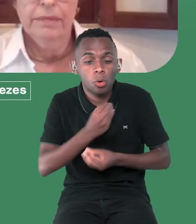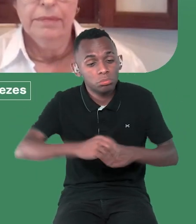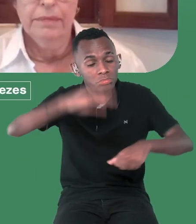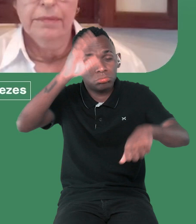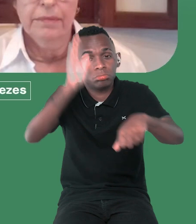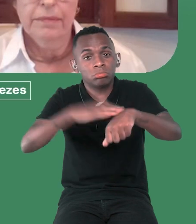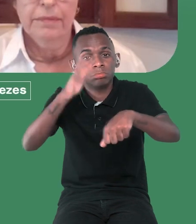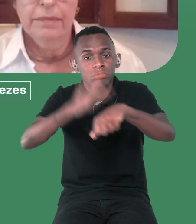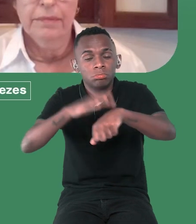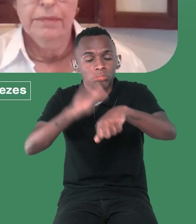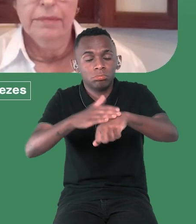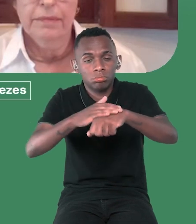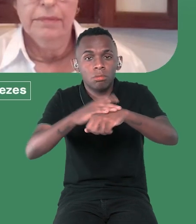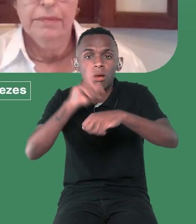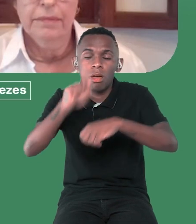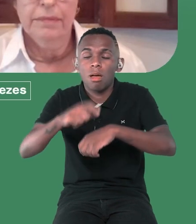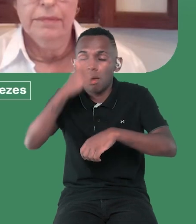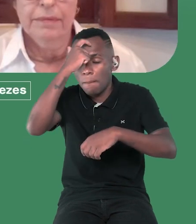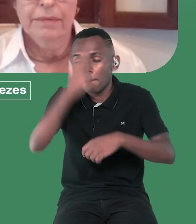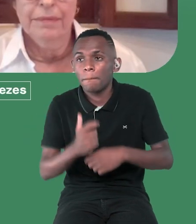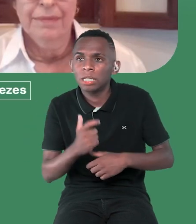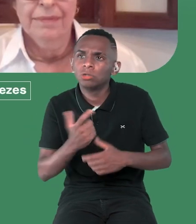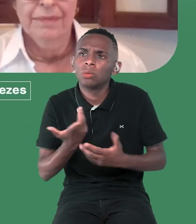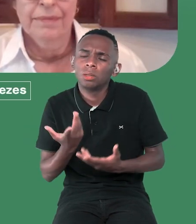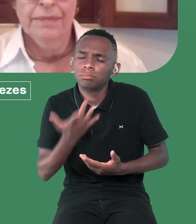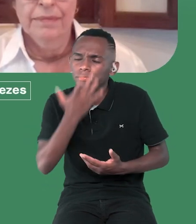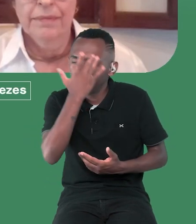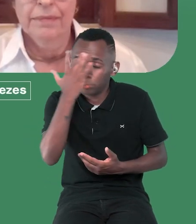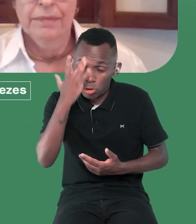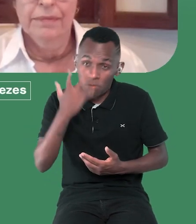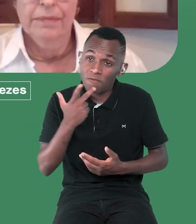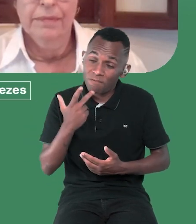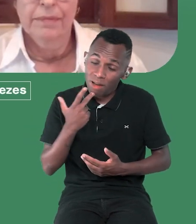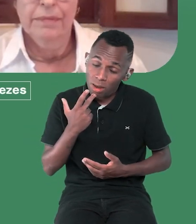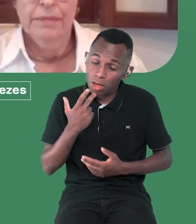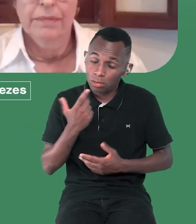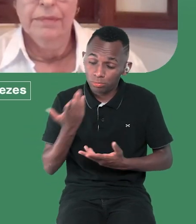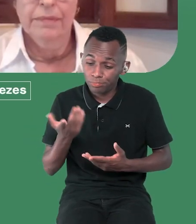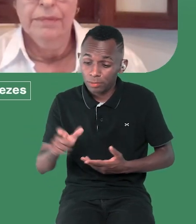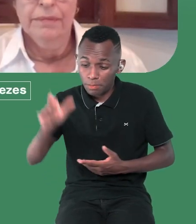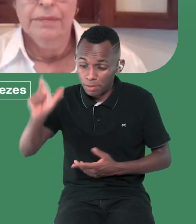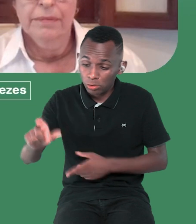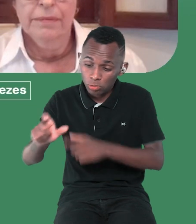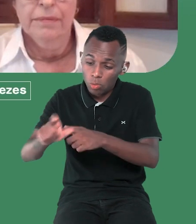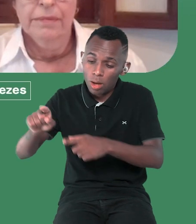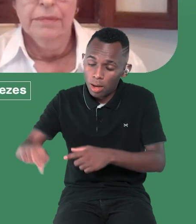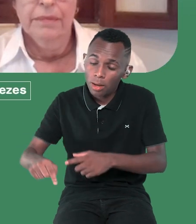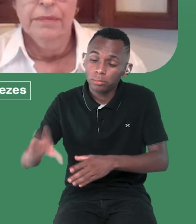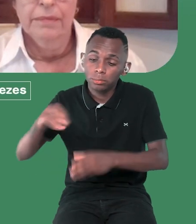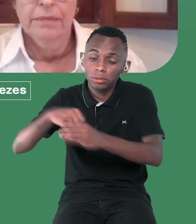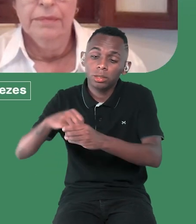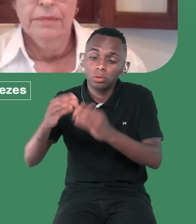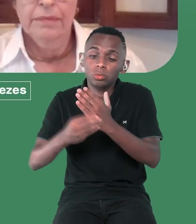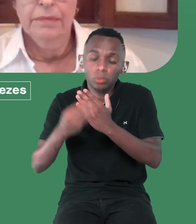dele como uma pessoa que, porque eu estou falando uma pessoa que é o nosso personagem, né? Ele ganha essa